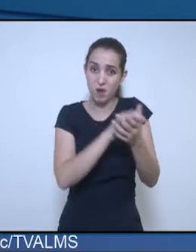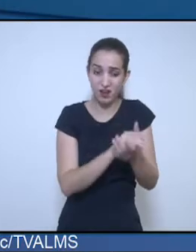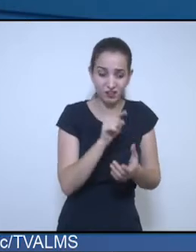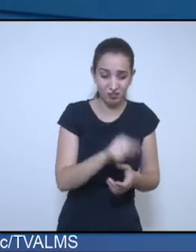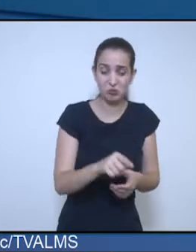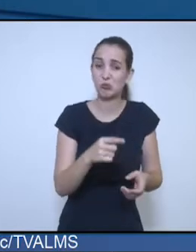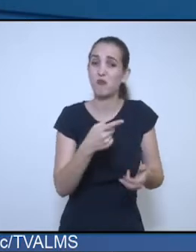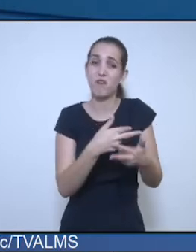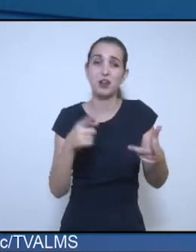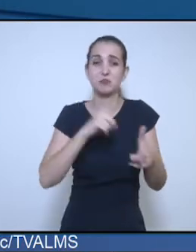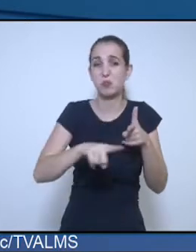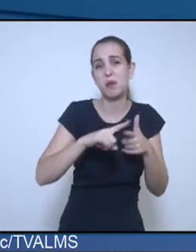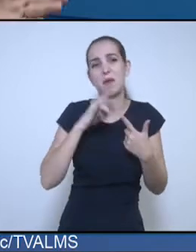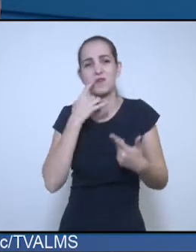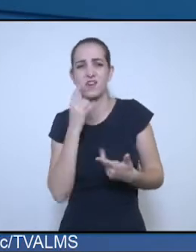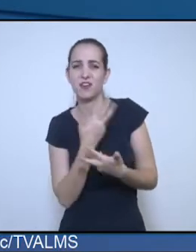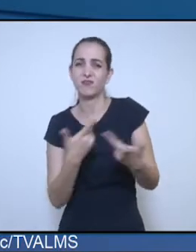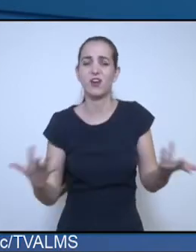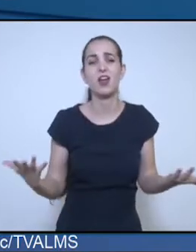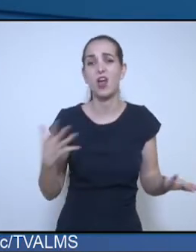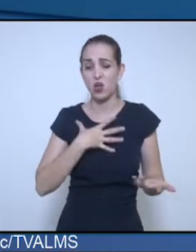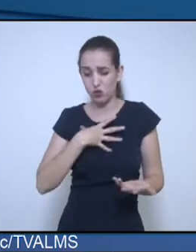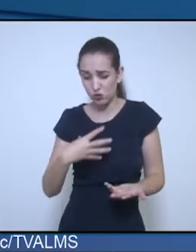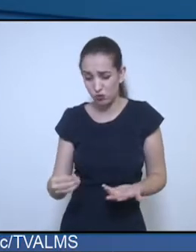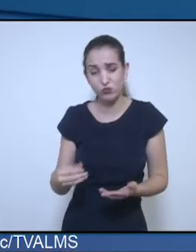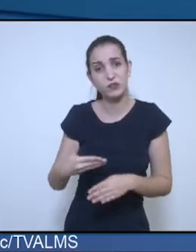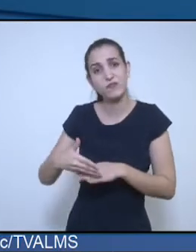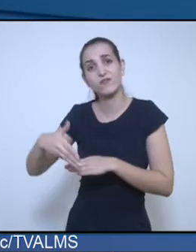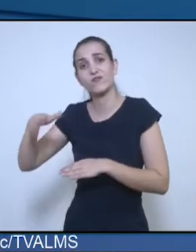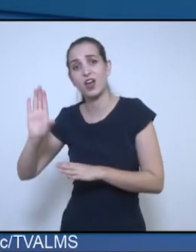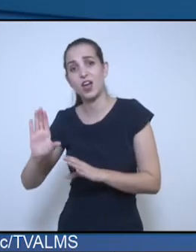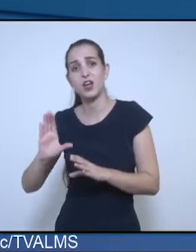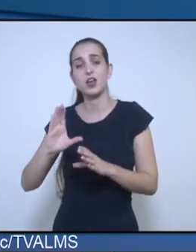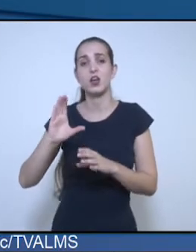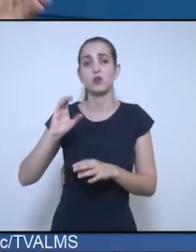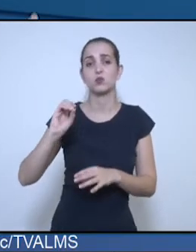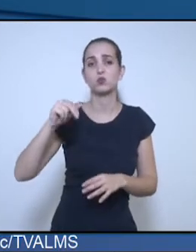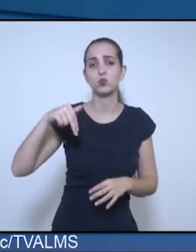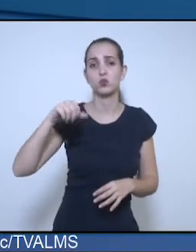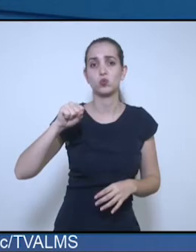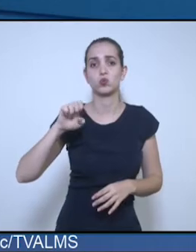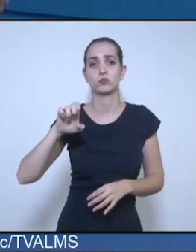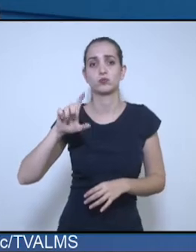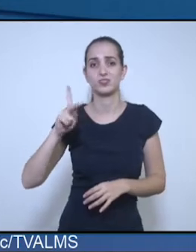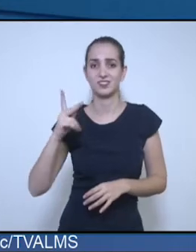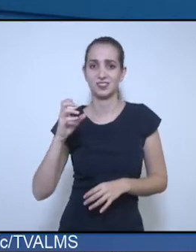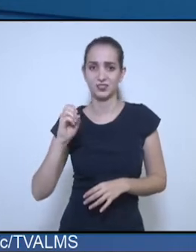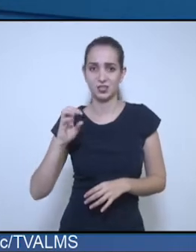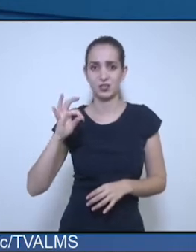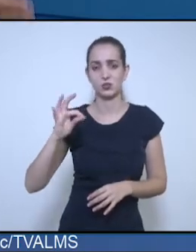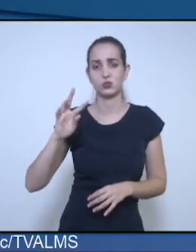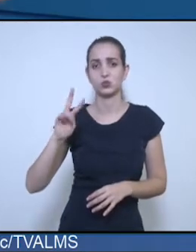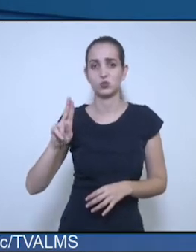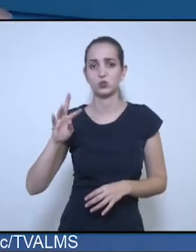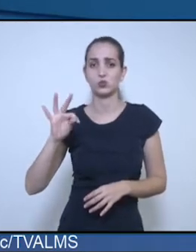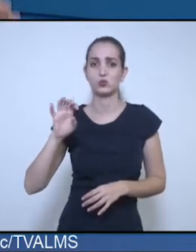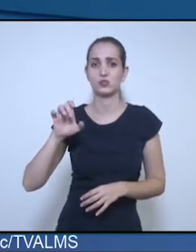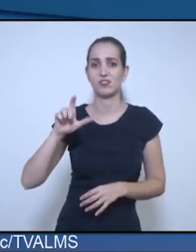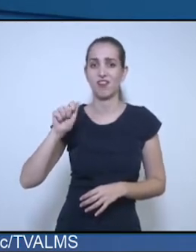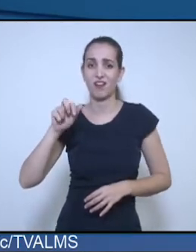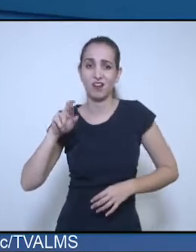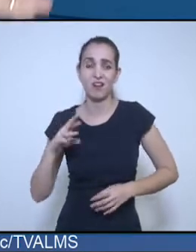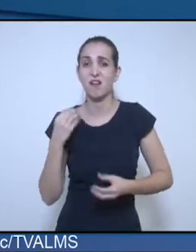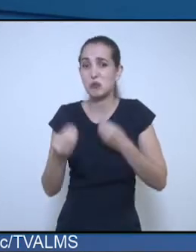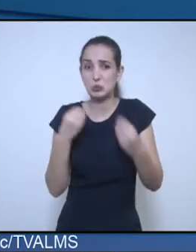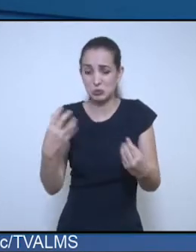seus filhos, os filhos são levados ao conselho tutelar e elas perdem os seus filhos, e ficam desesperadas sem saber o que fazer. Os filhos são